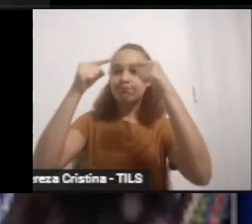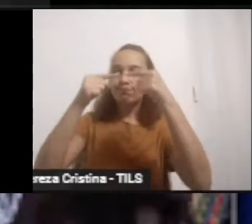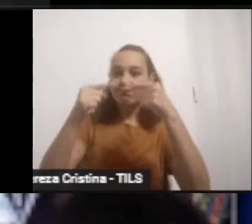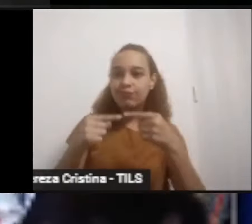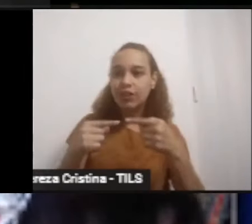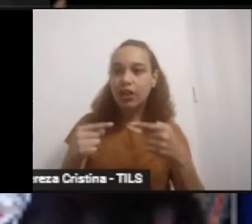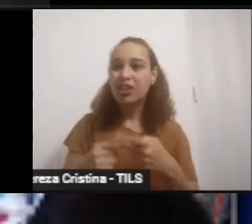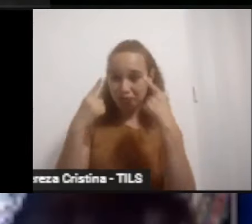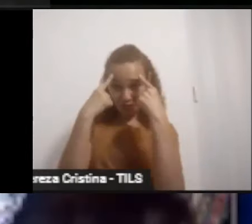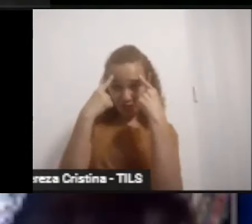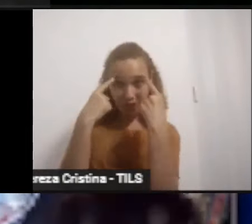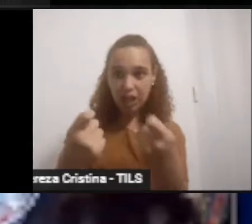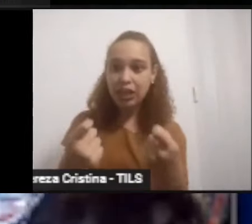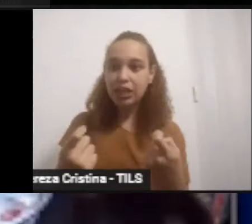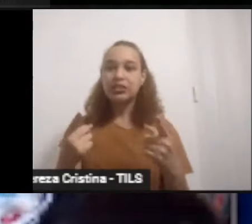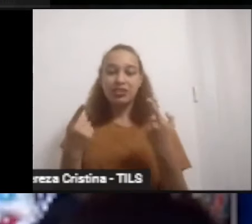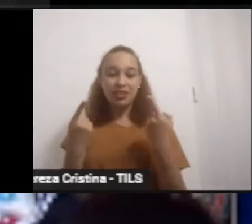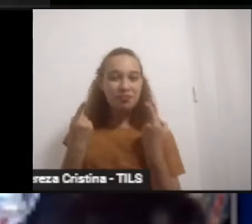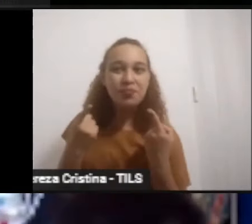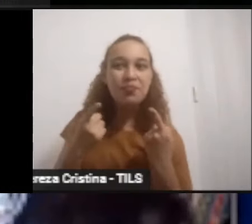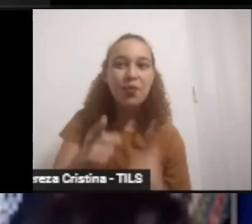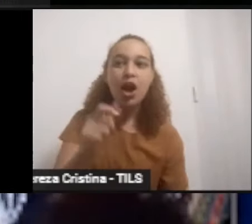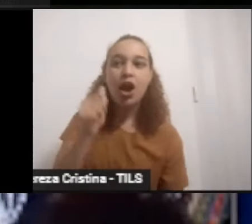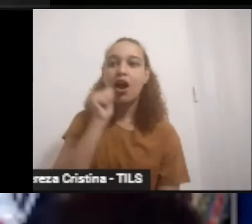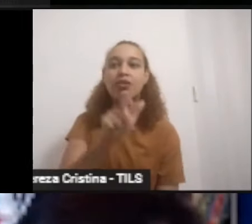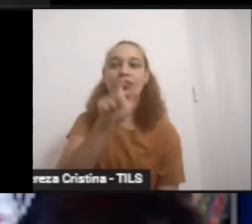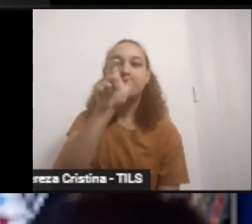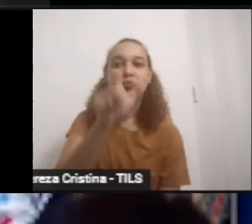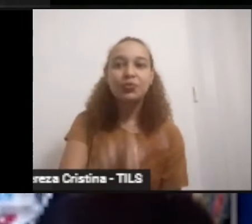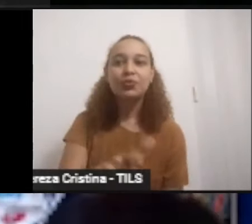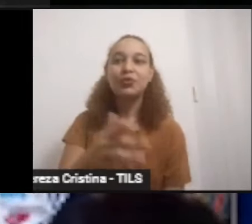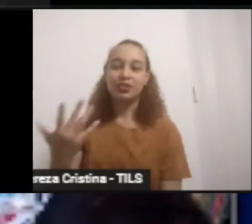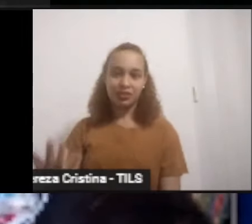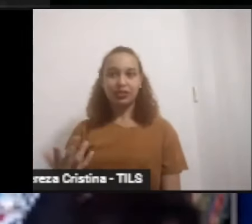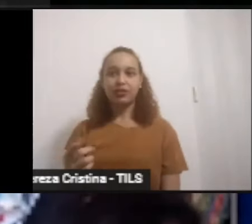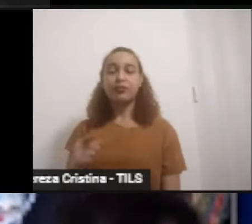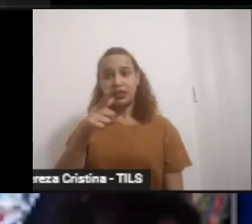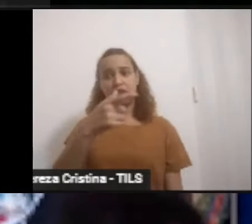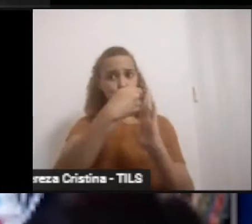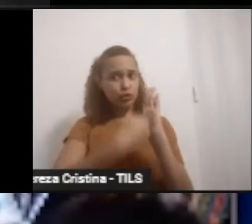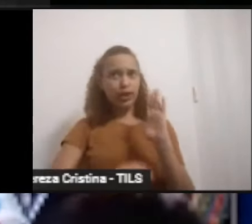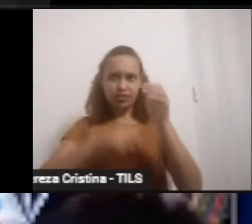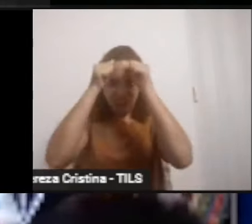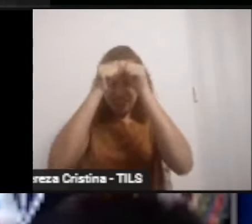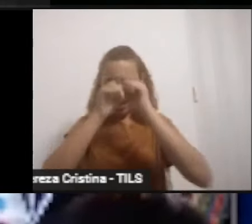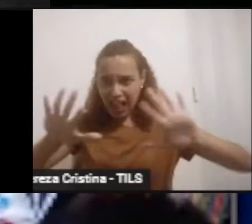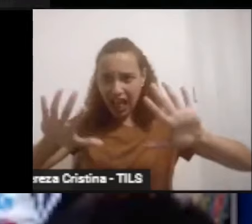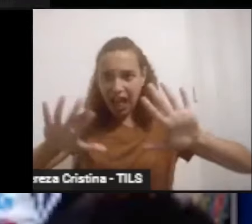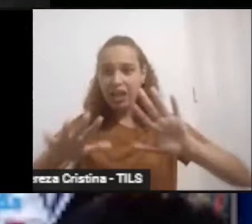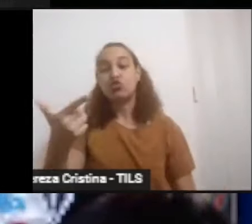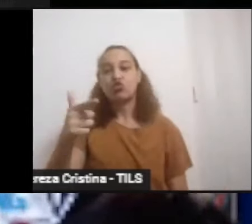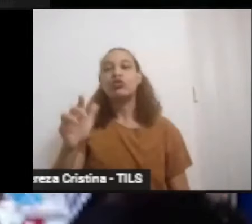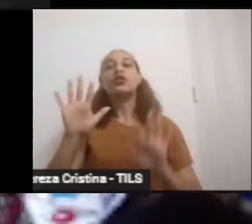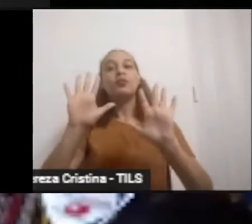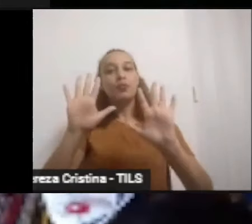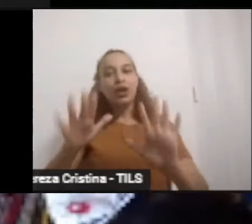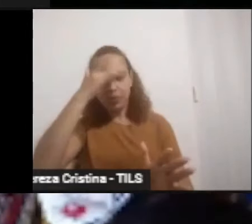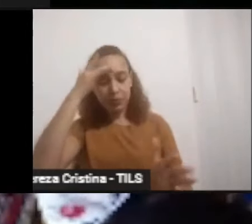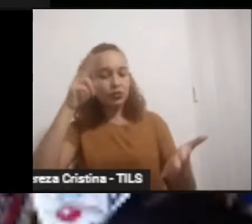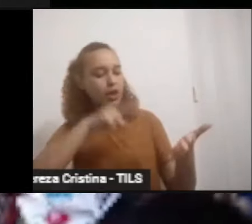Violência doméstica. Isso não está claro no texto, não precisa ser abordado isso dependendo da leitura, mas para um leitor mais maduro, isso